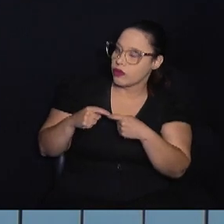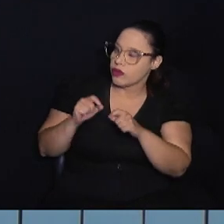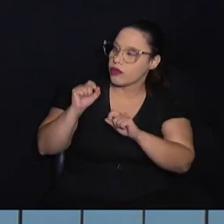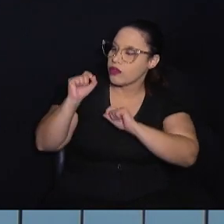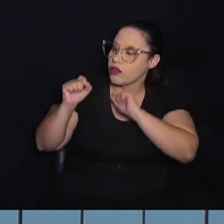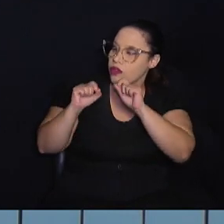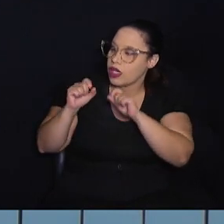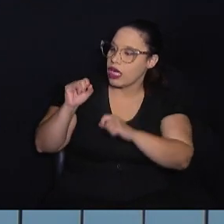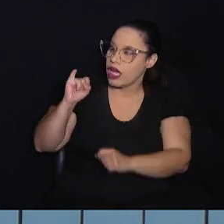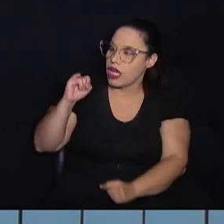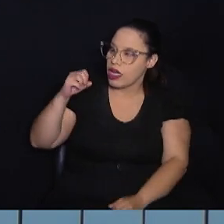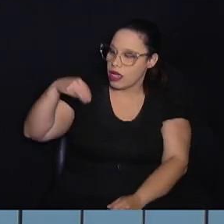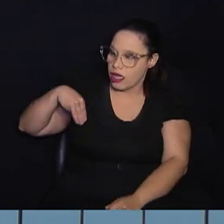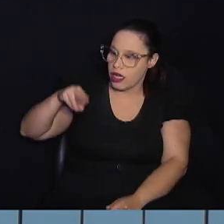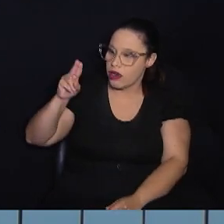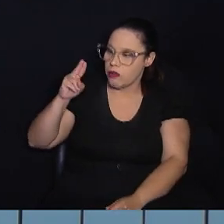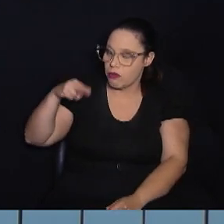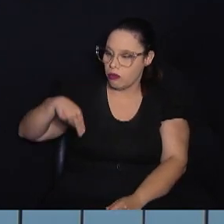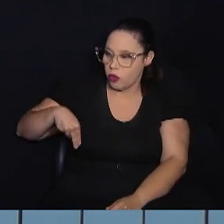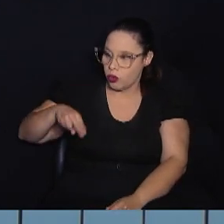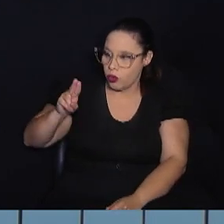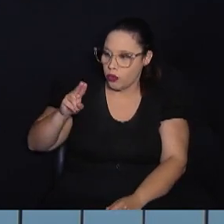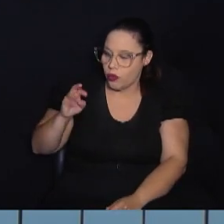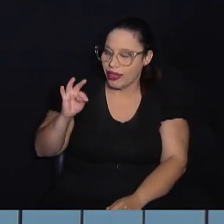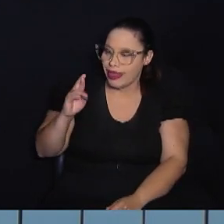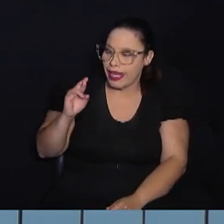relação à imunoterapia, né, que você comentou